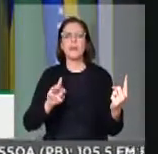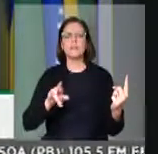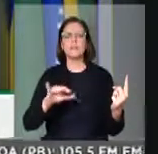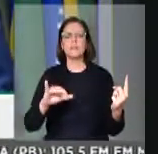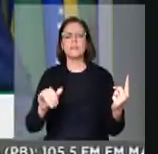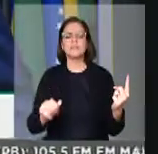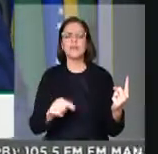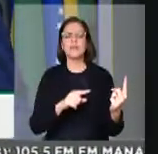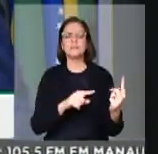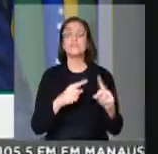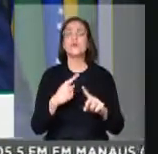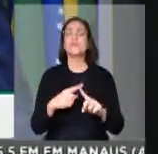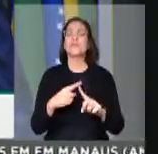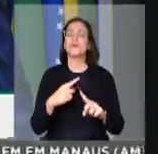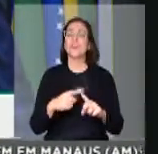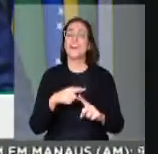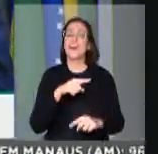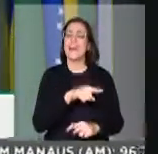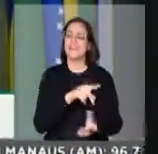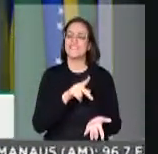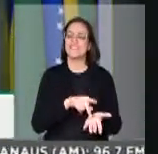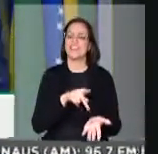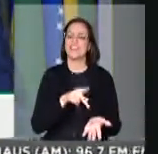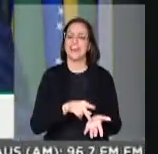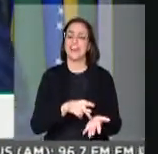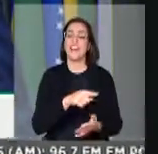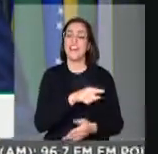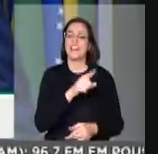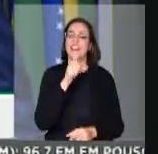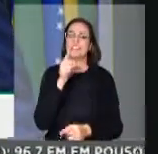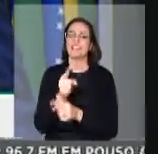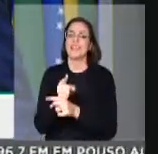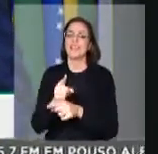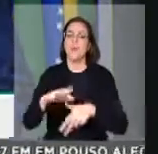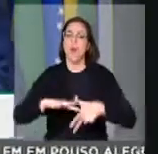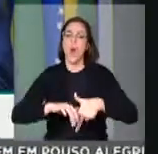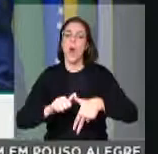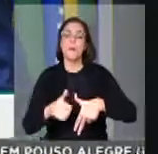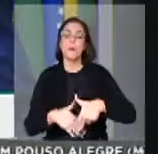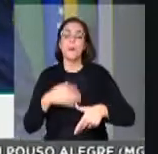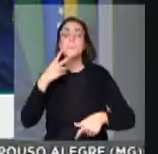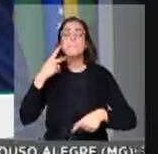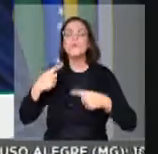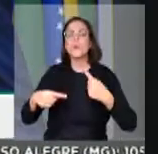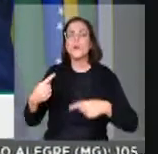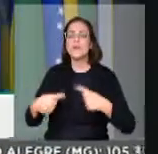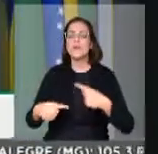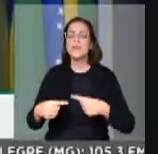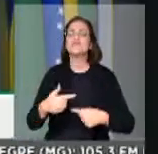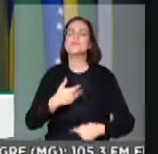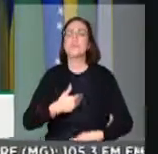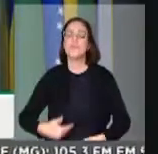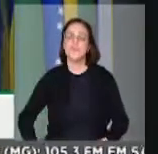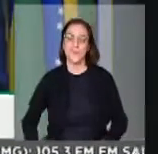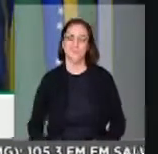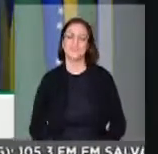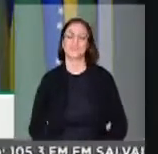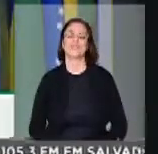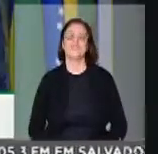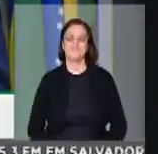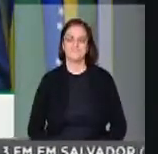mexeu com interesses políticos porque estava desvendando o caso de corrupção com relacionados ao governo é